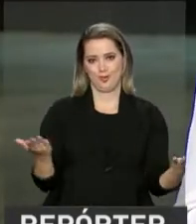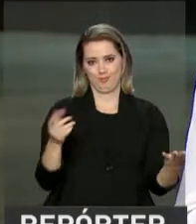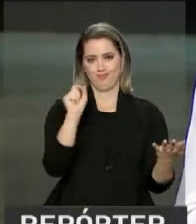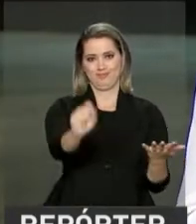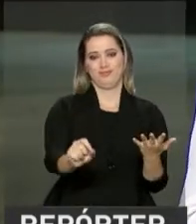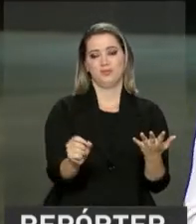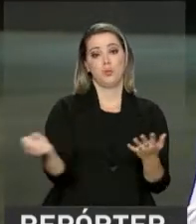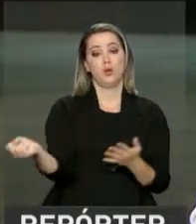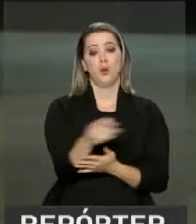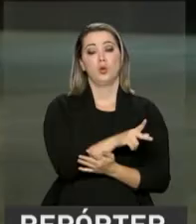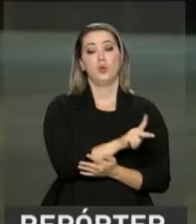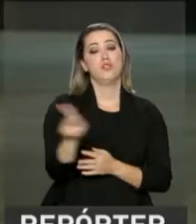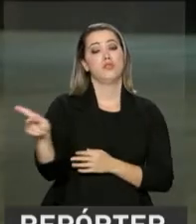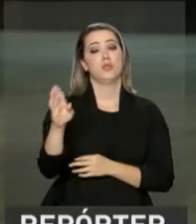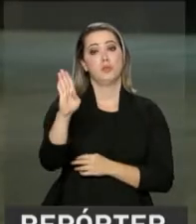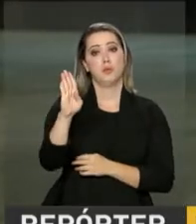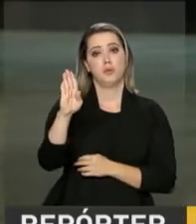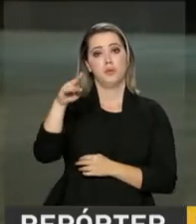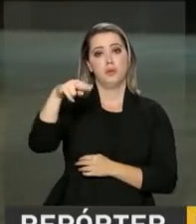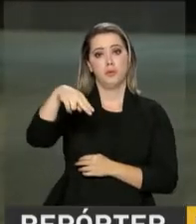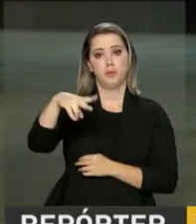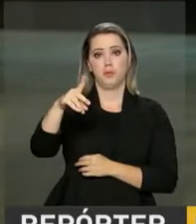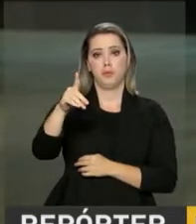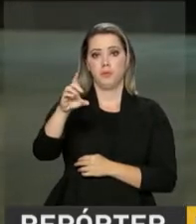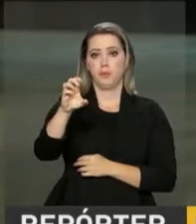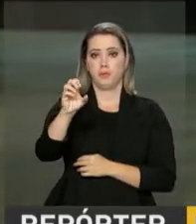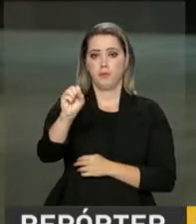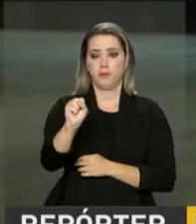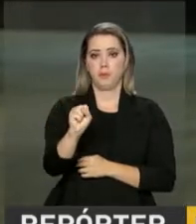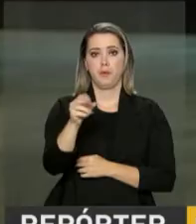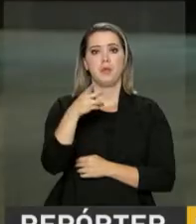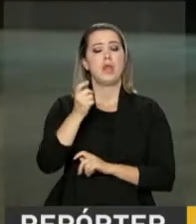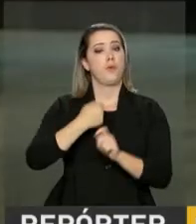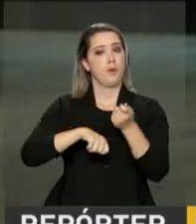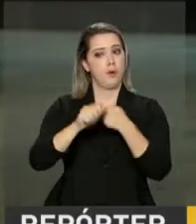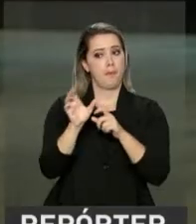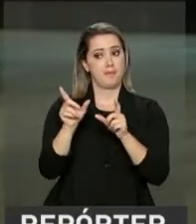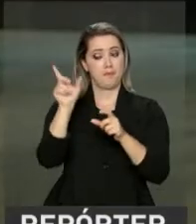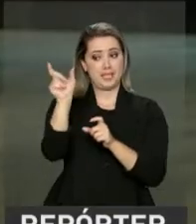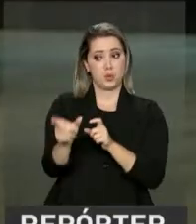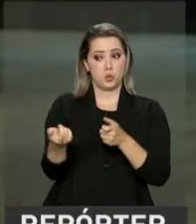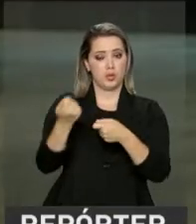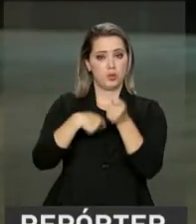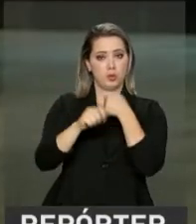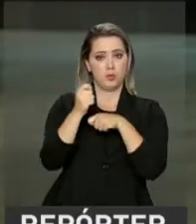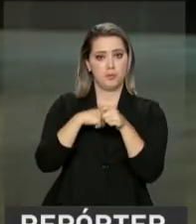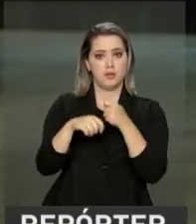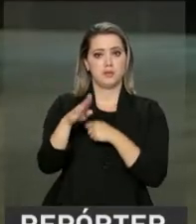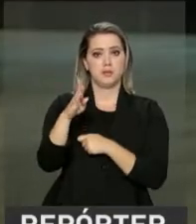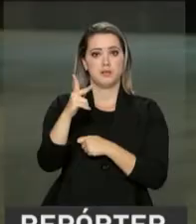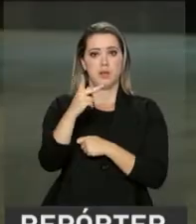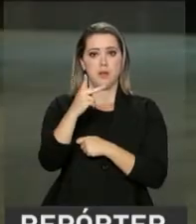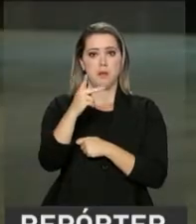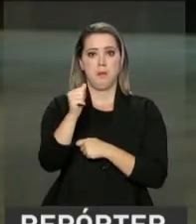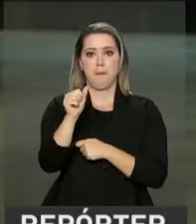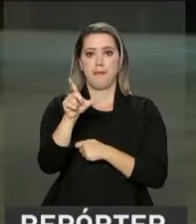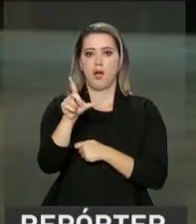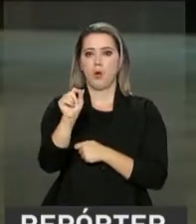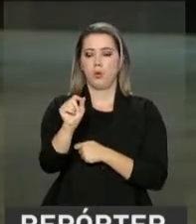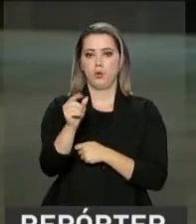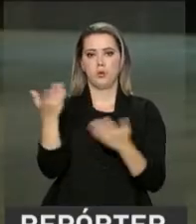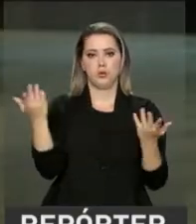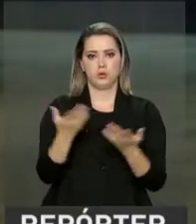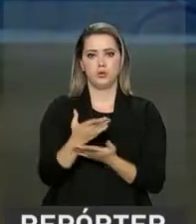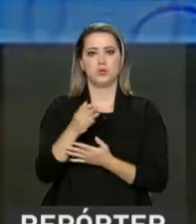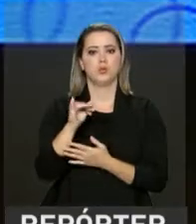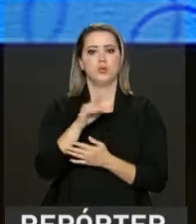novo presidente do bnds será o economista paulo rabelo castro que atualmente ocupa o cargo de presidente do ibge